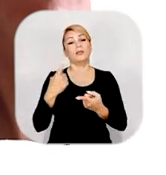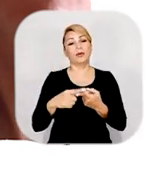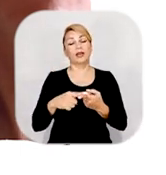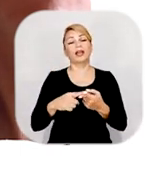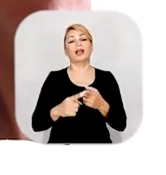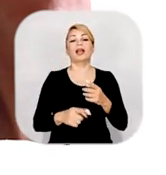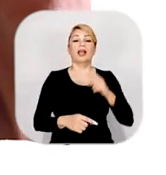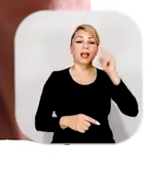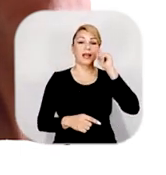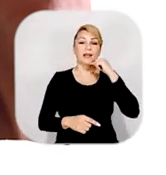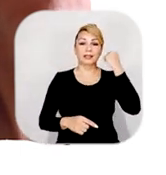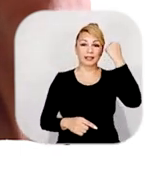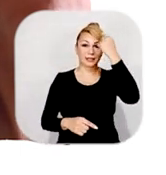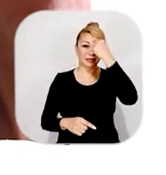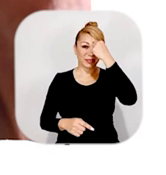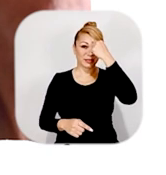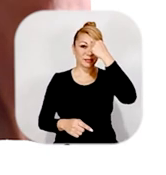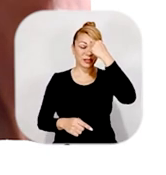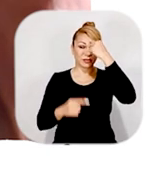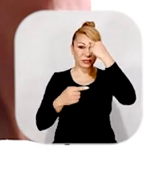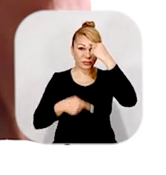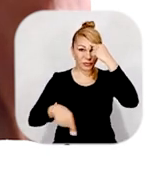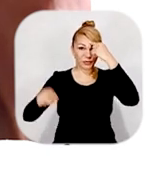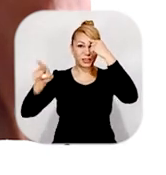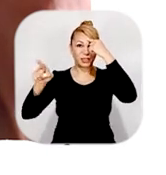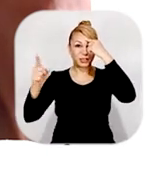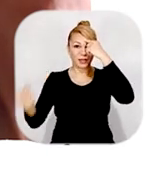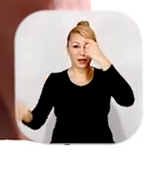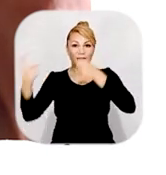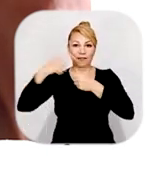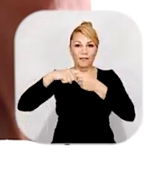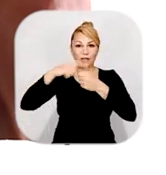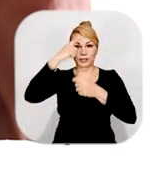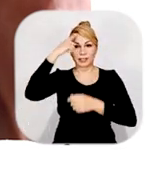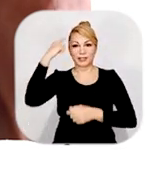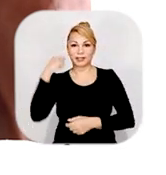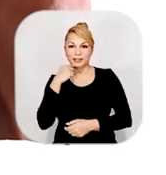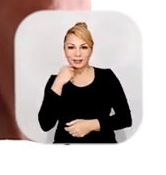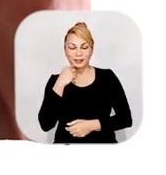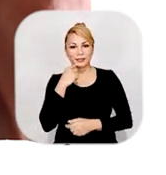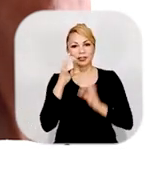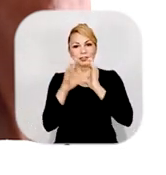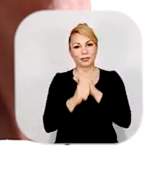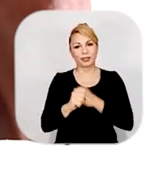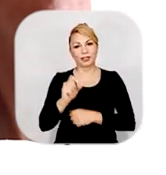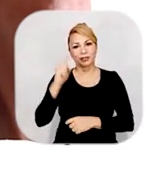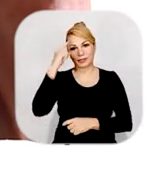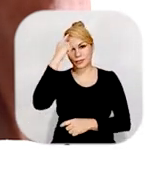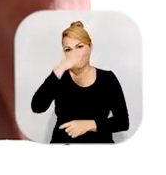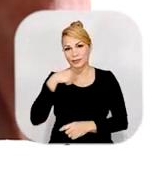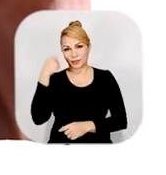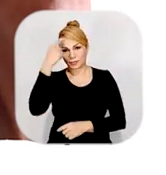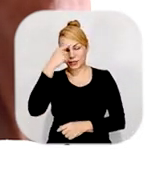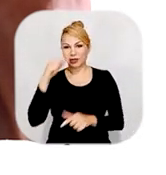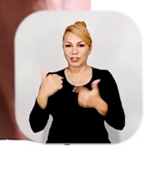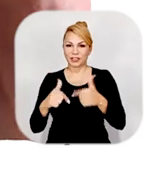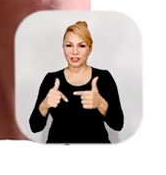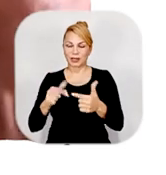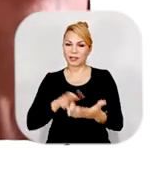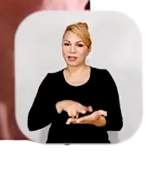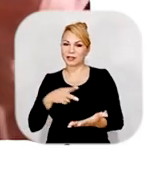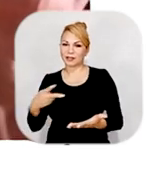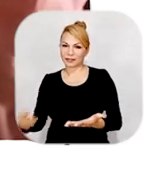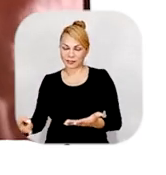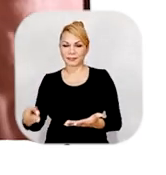colocava também o fone de ouvido e escutando para poder fazer decupagem, tudo eu fazia assim, muita coisa no metrô, né? E aí eu tinha uma palavra que o seu